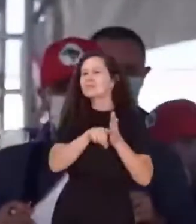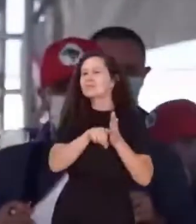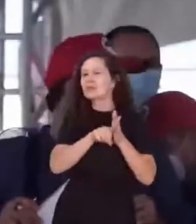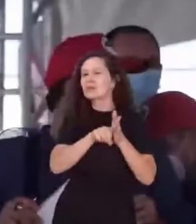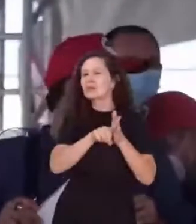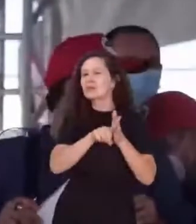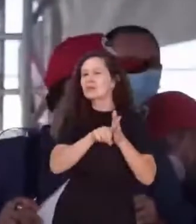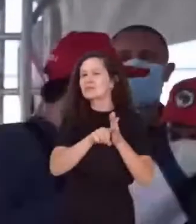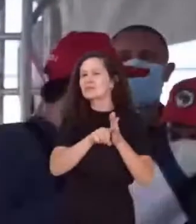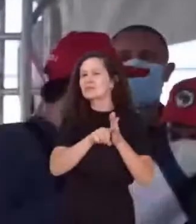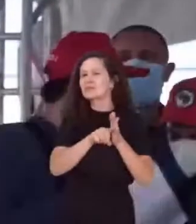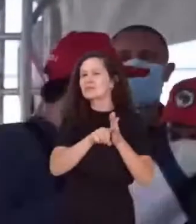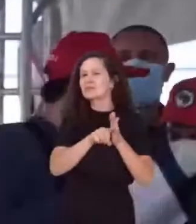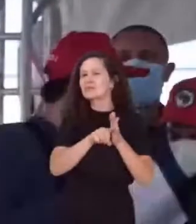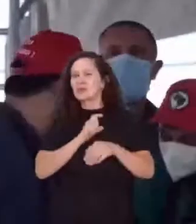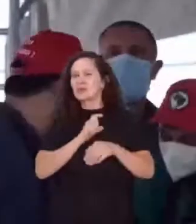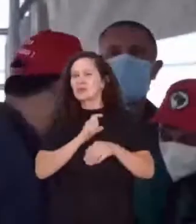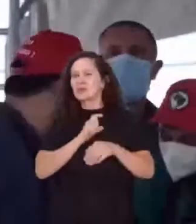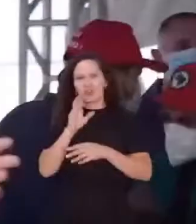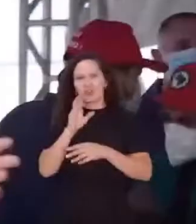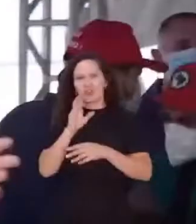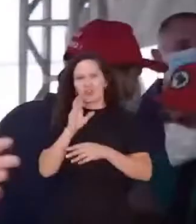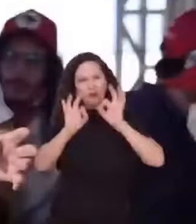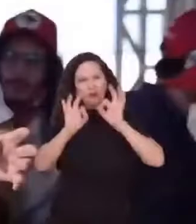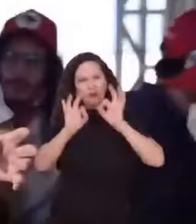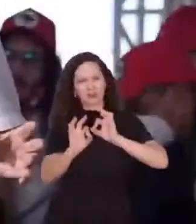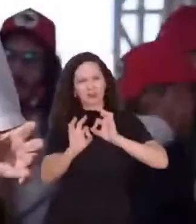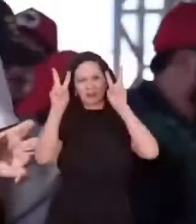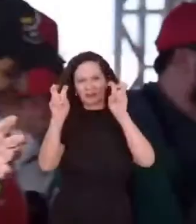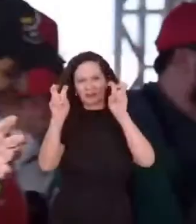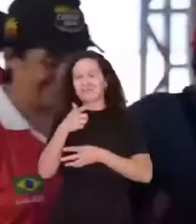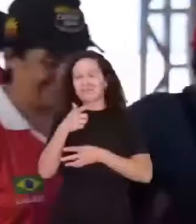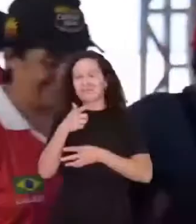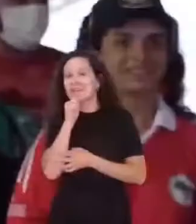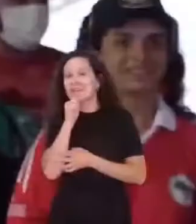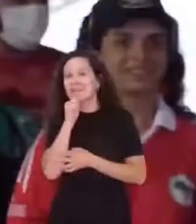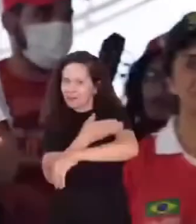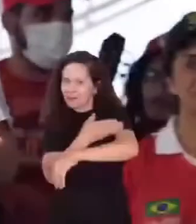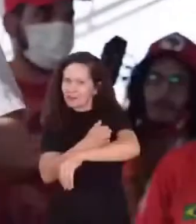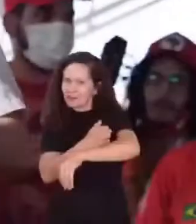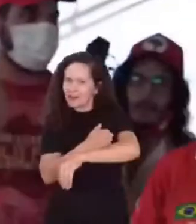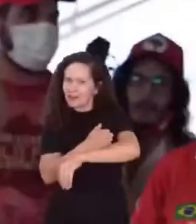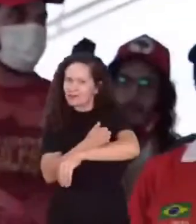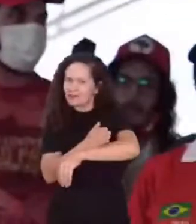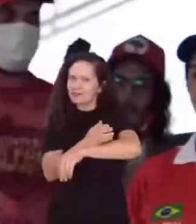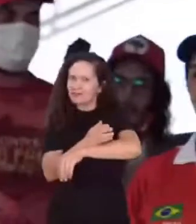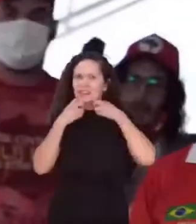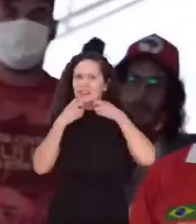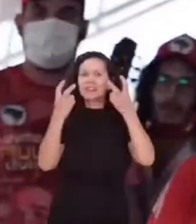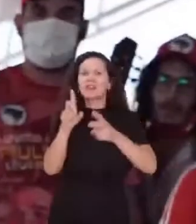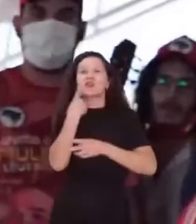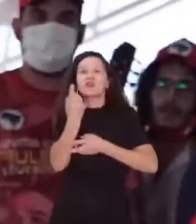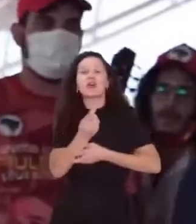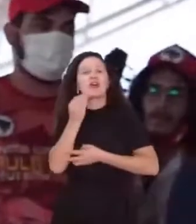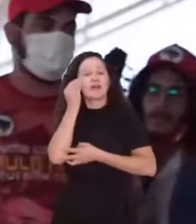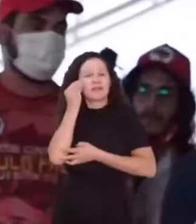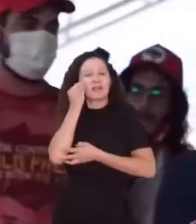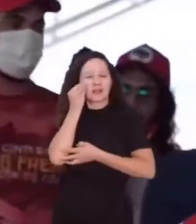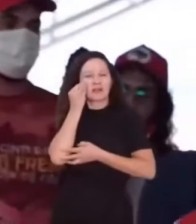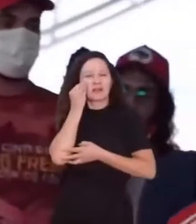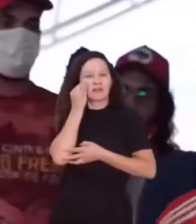ordem já organizada? Não, não tem. Então vamos treinar. Que tal nós experimentar? Lula